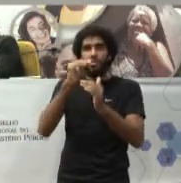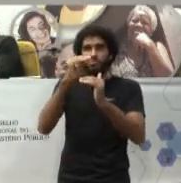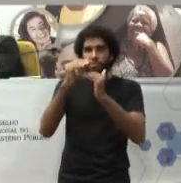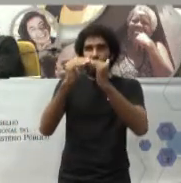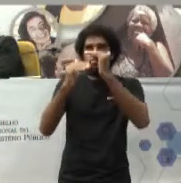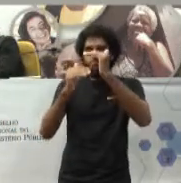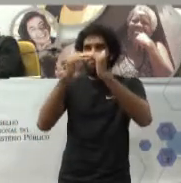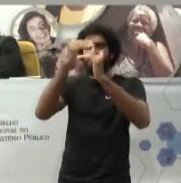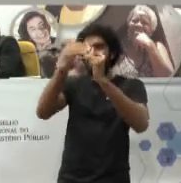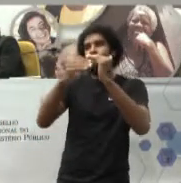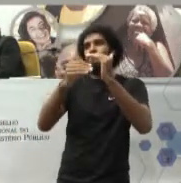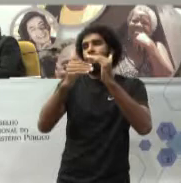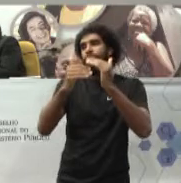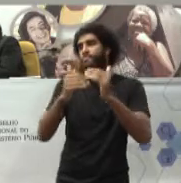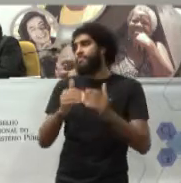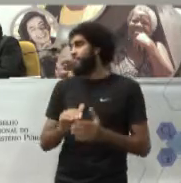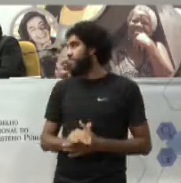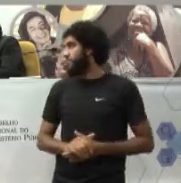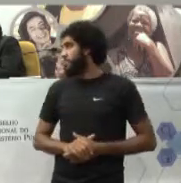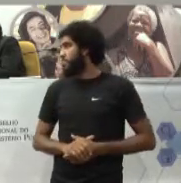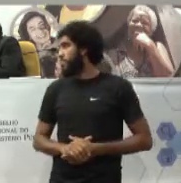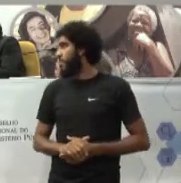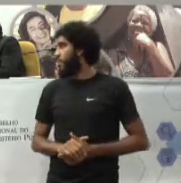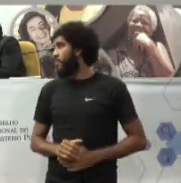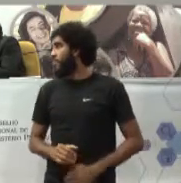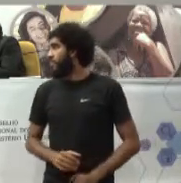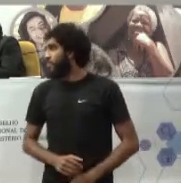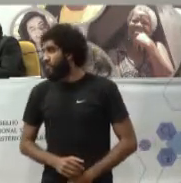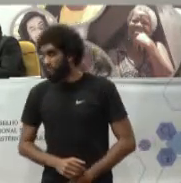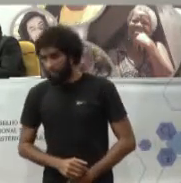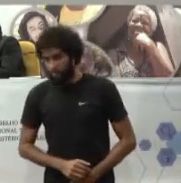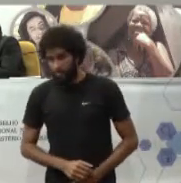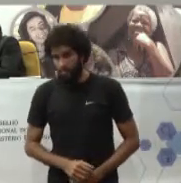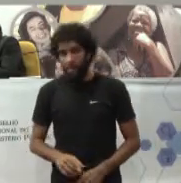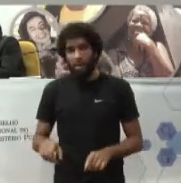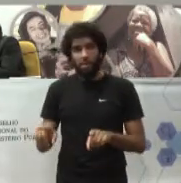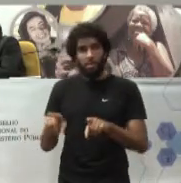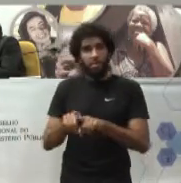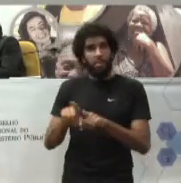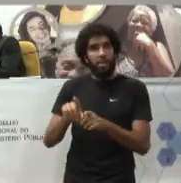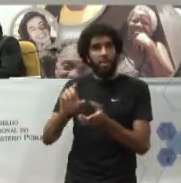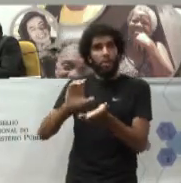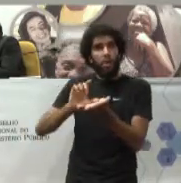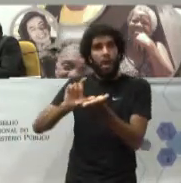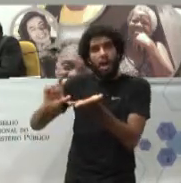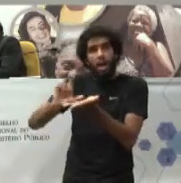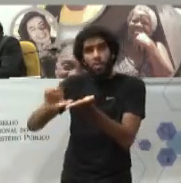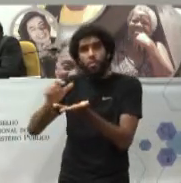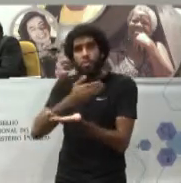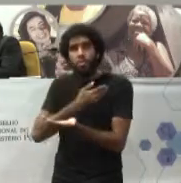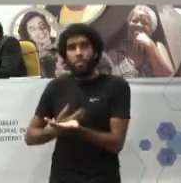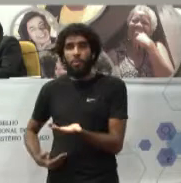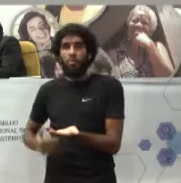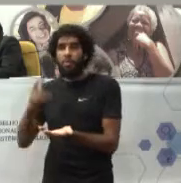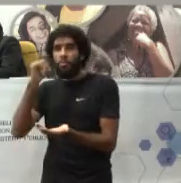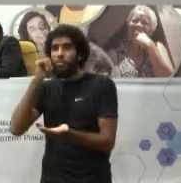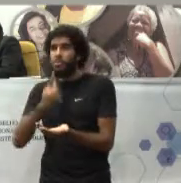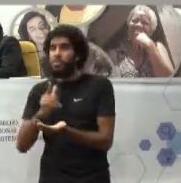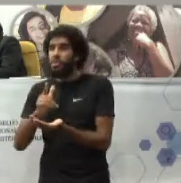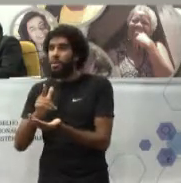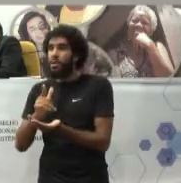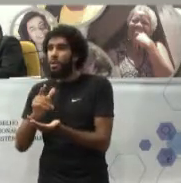com que o recurso público consiga dar materialidade